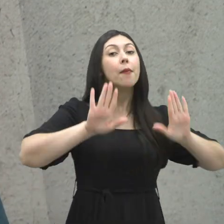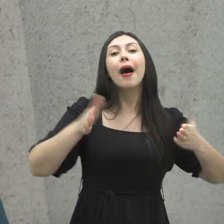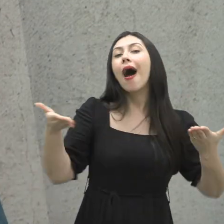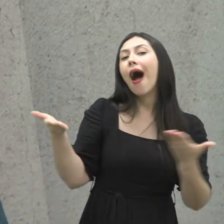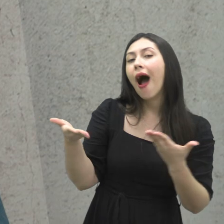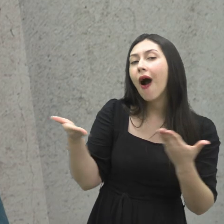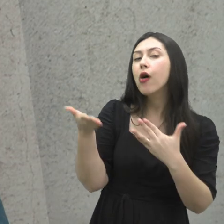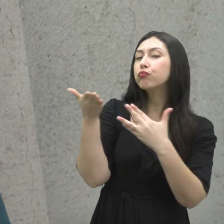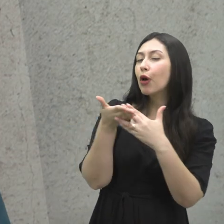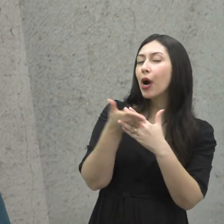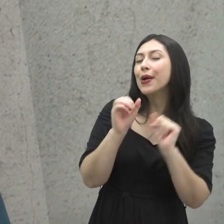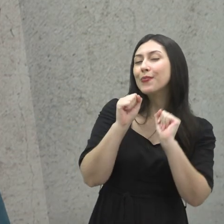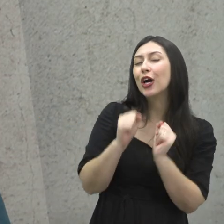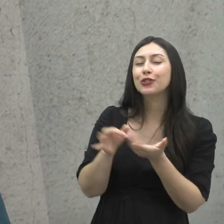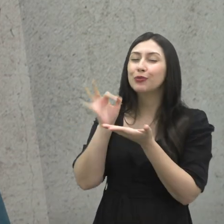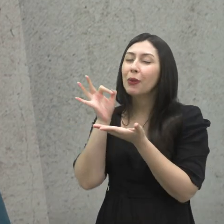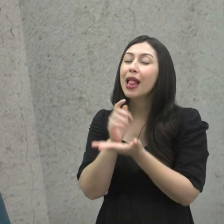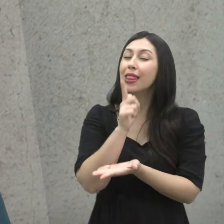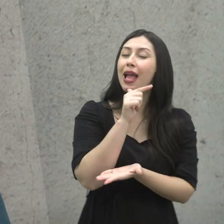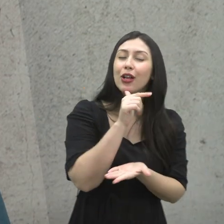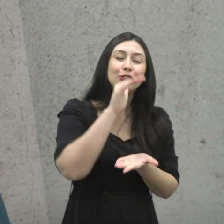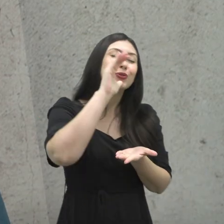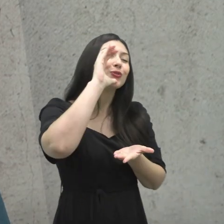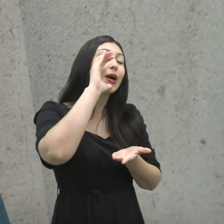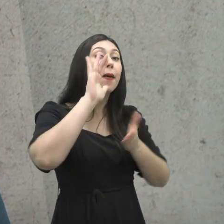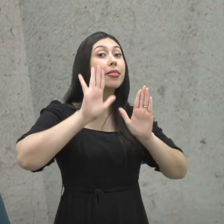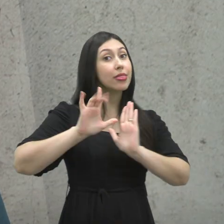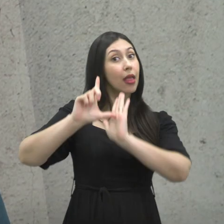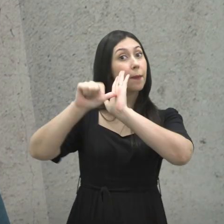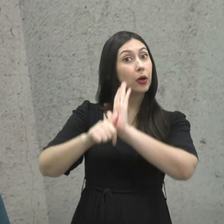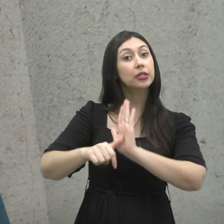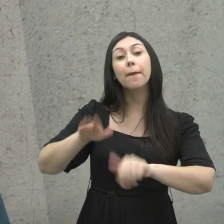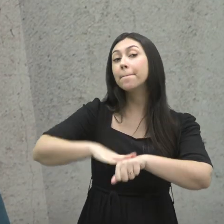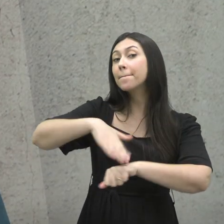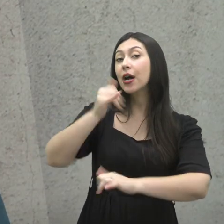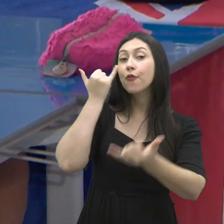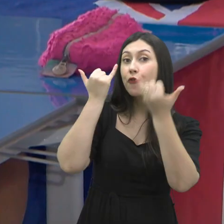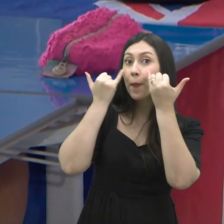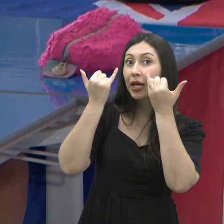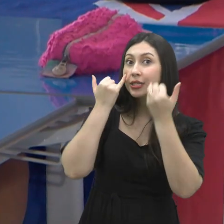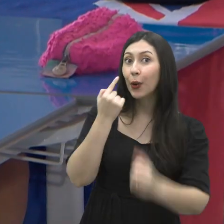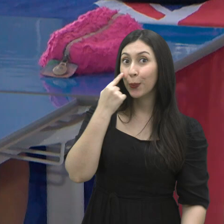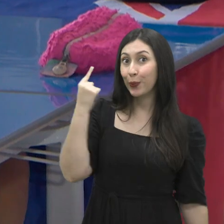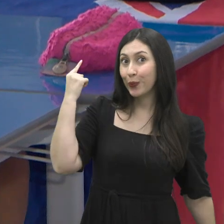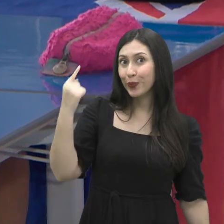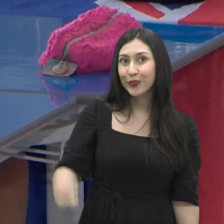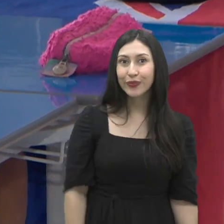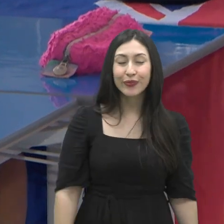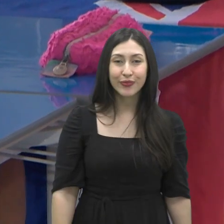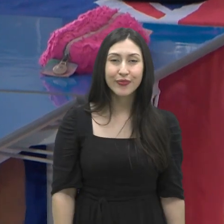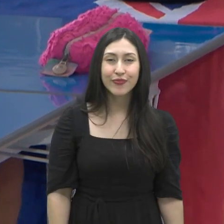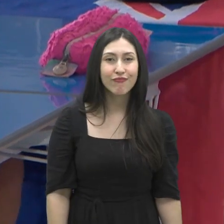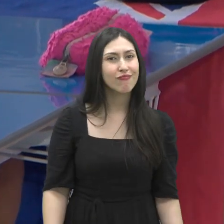buscar um cafezinho, mas na volta tem mais informações sobre a profissão de professor. Ó, confere aí. Quem nunca teve um professor